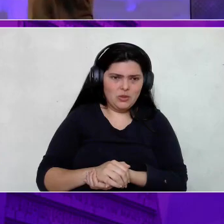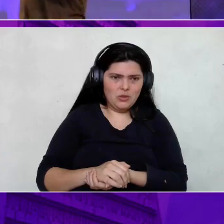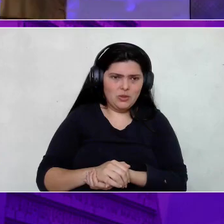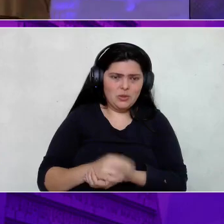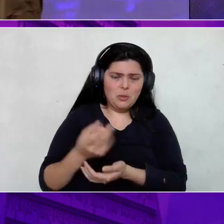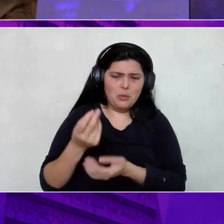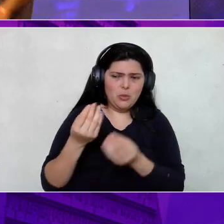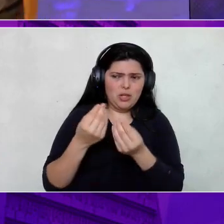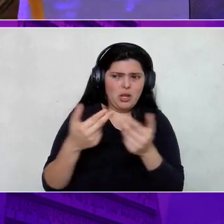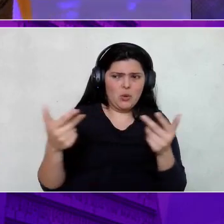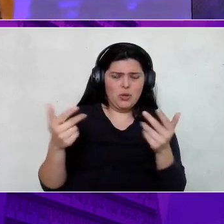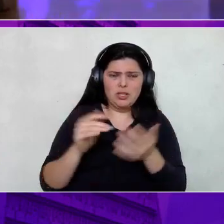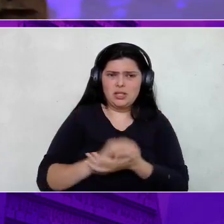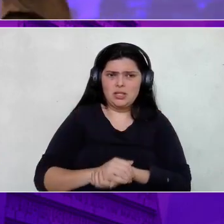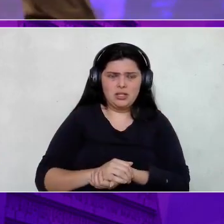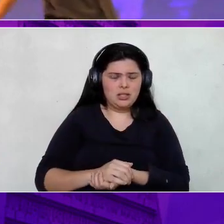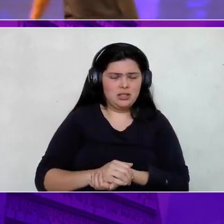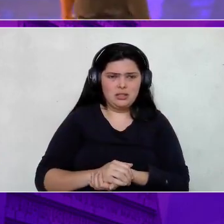muito, certo?